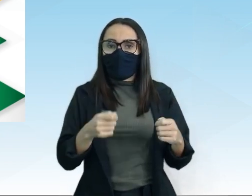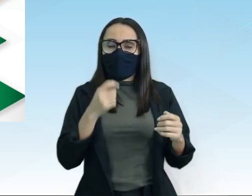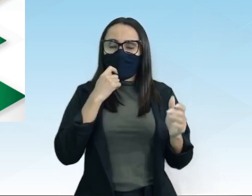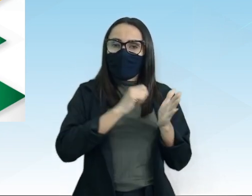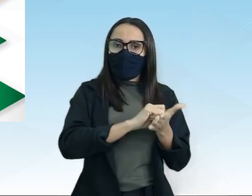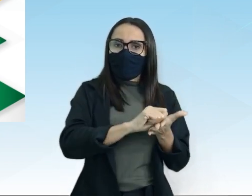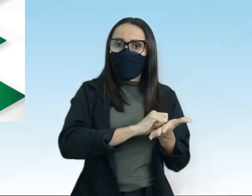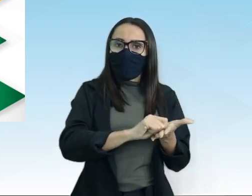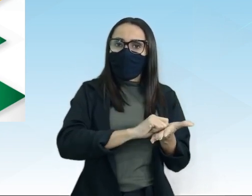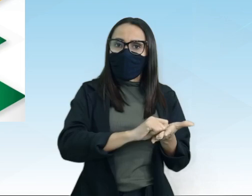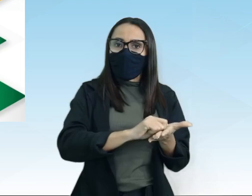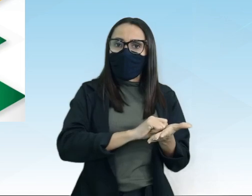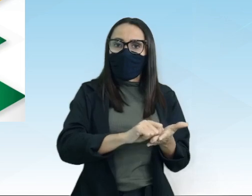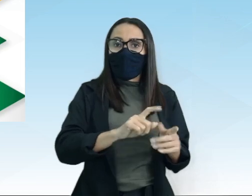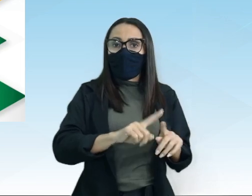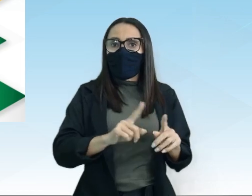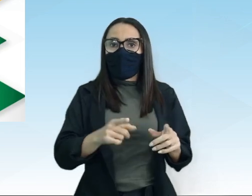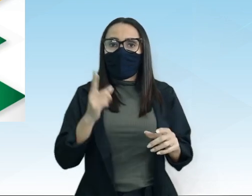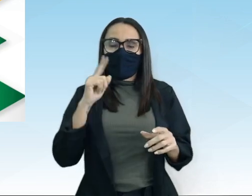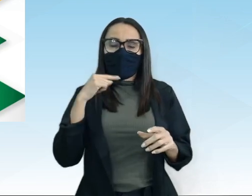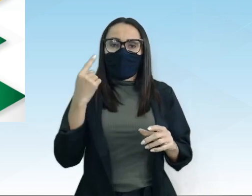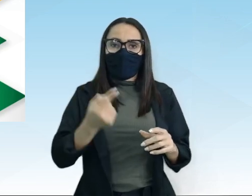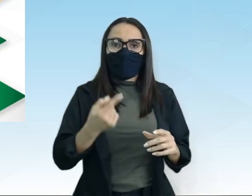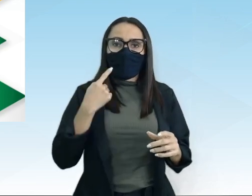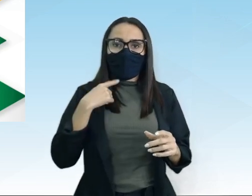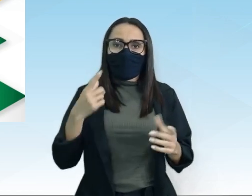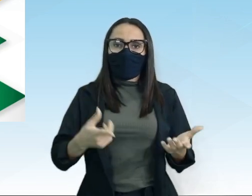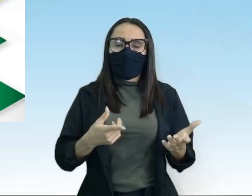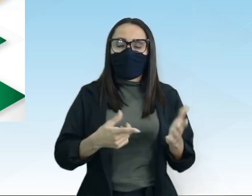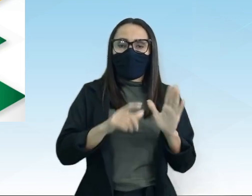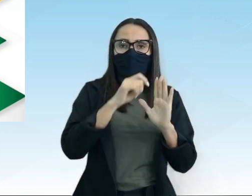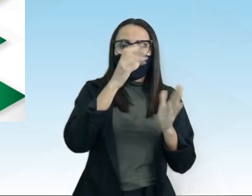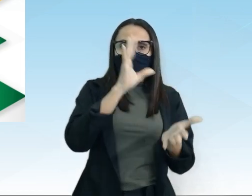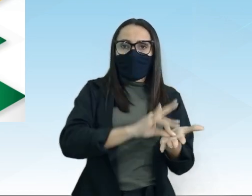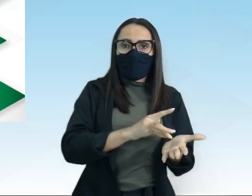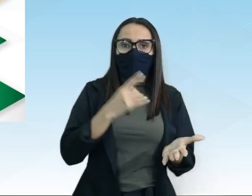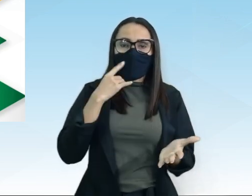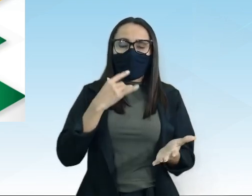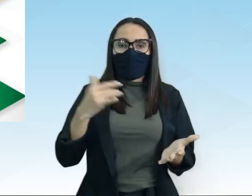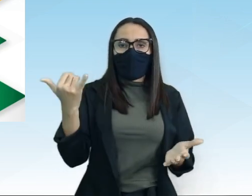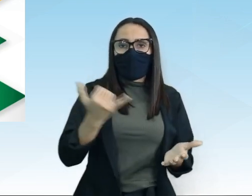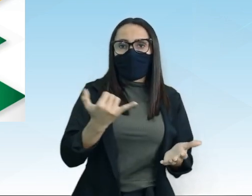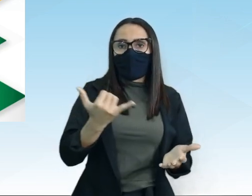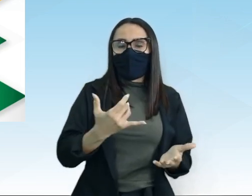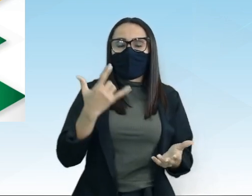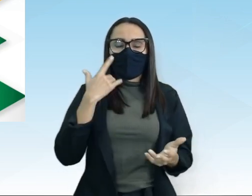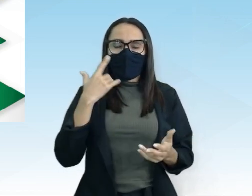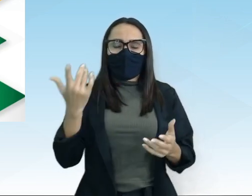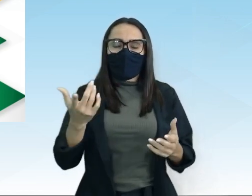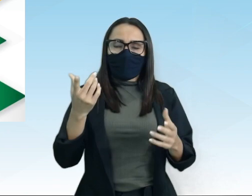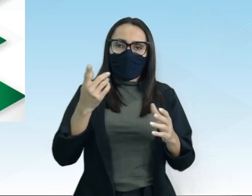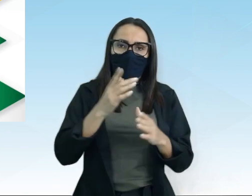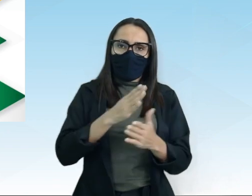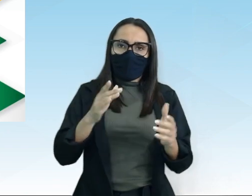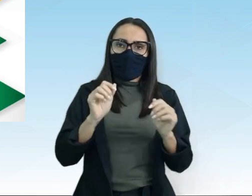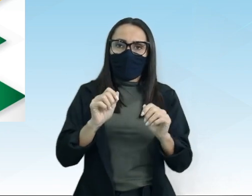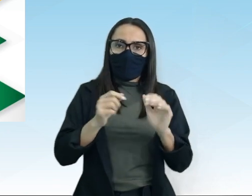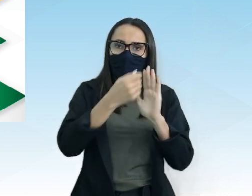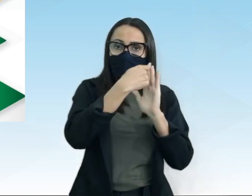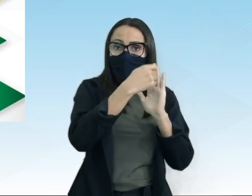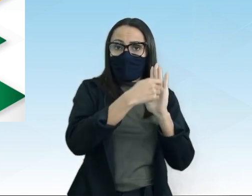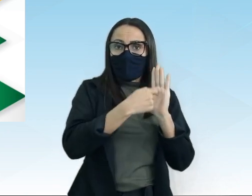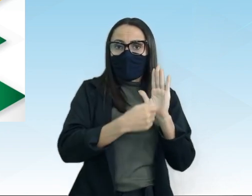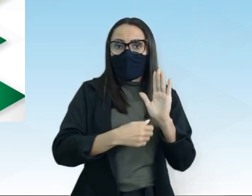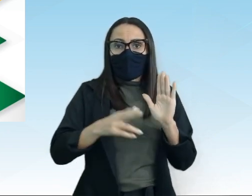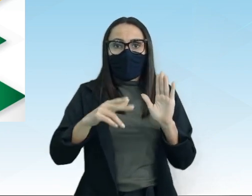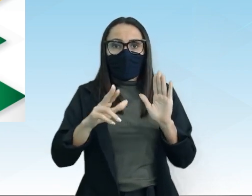apagá-la. Mas nossos atos são registros a caneta, que podem ser cobertos por riscos, mas